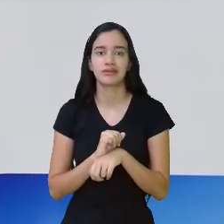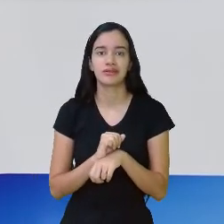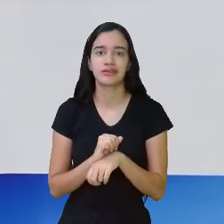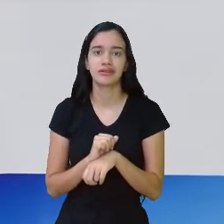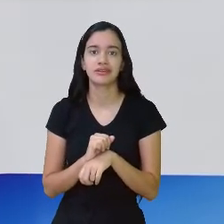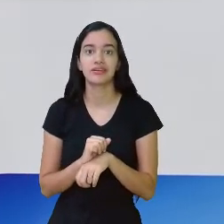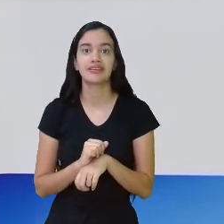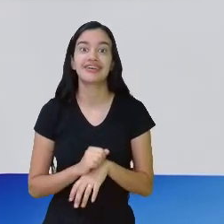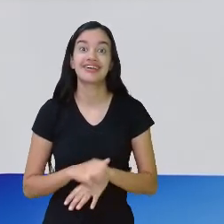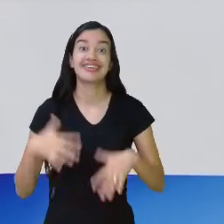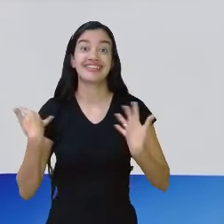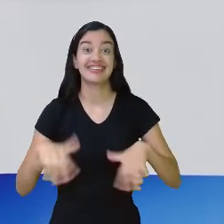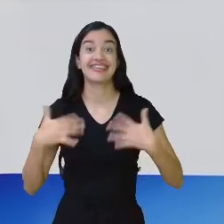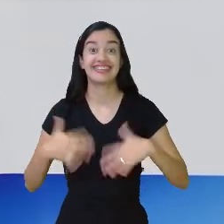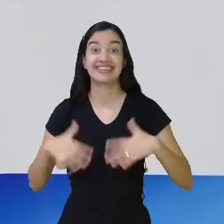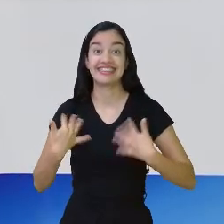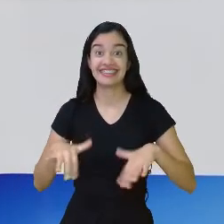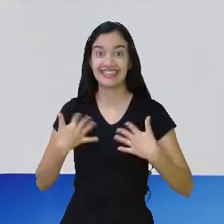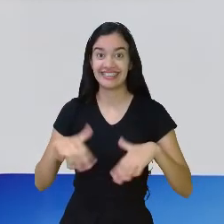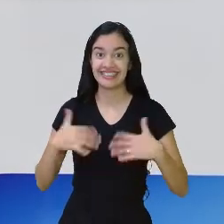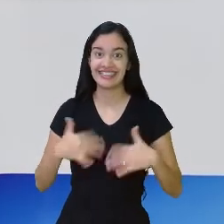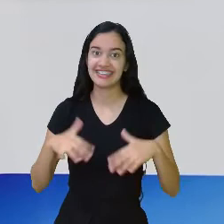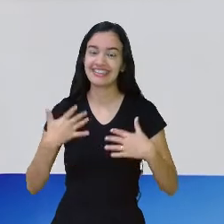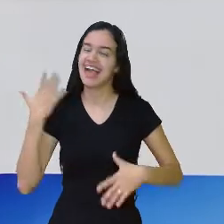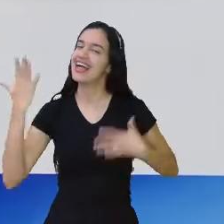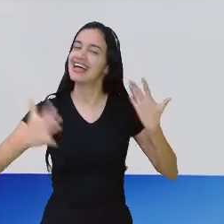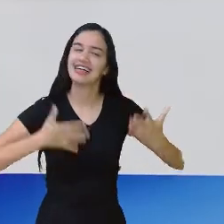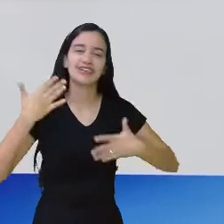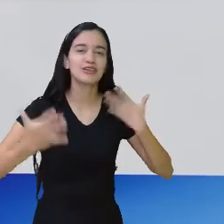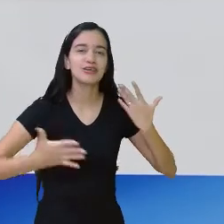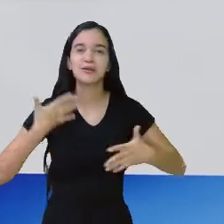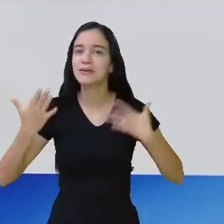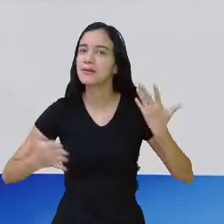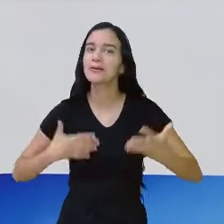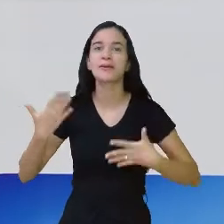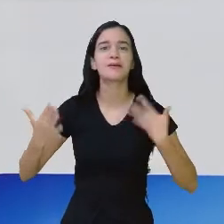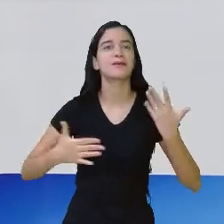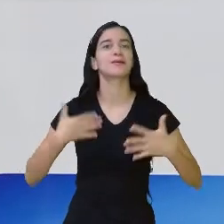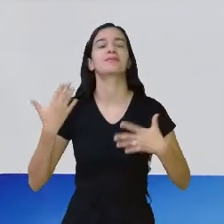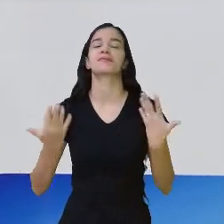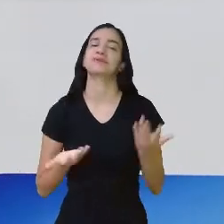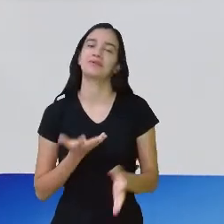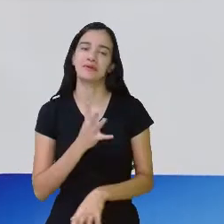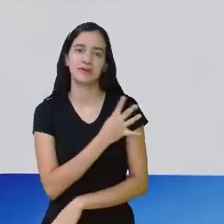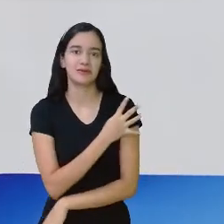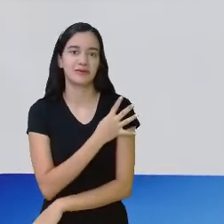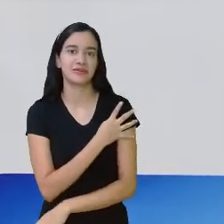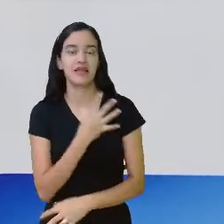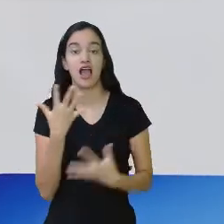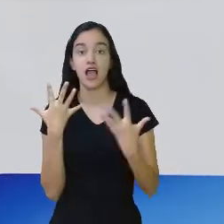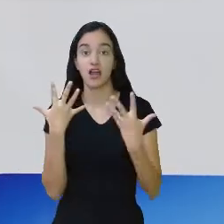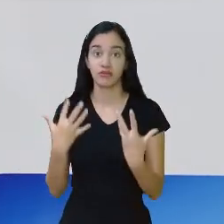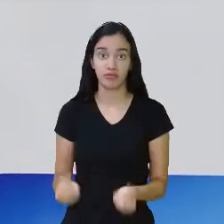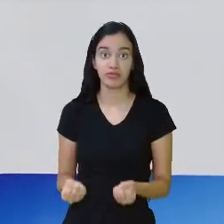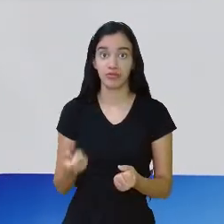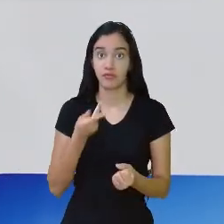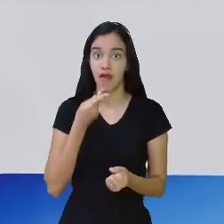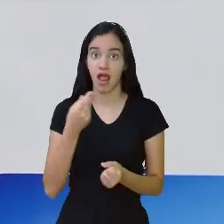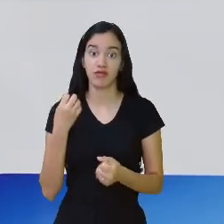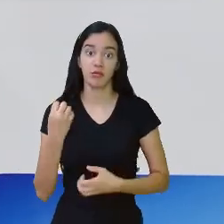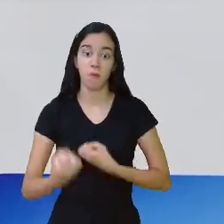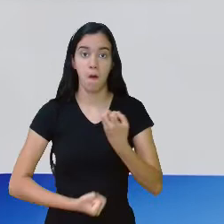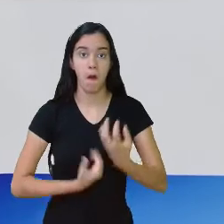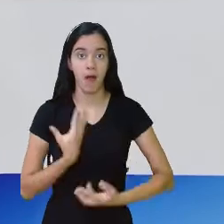Carijó! Eita! Se anima, Carijó. Se anima, quarto ano. E vamos embora falar de